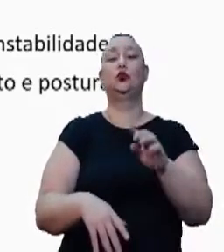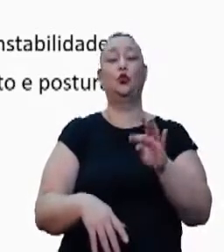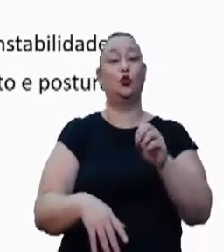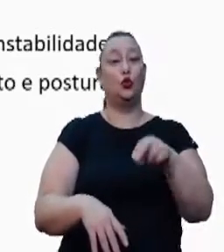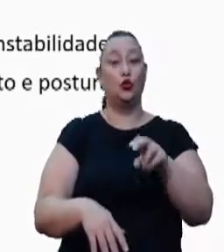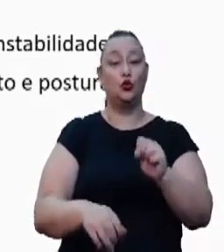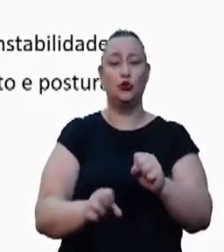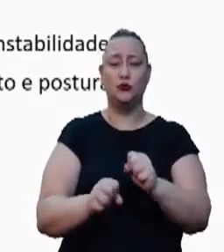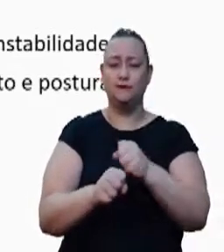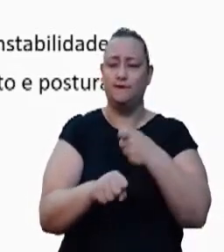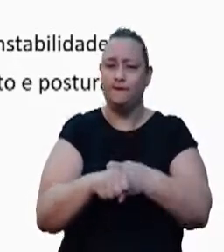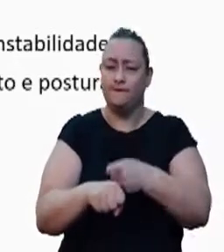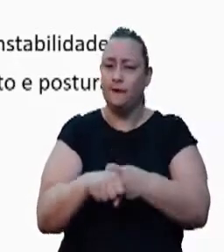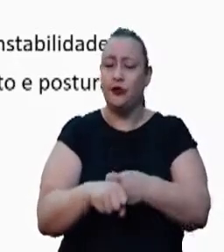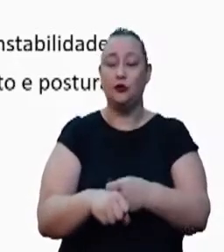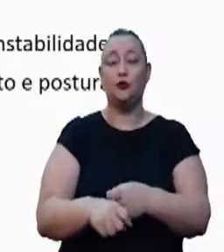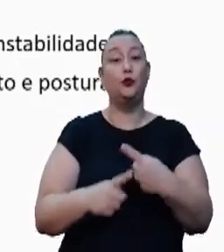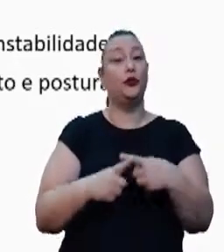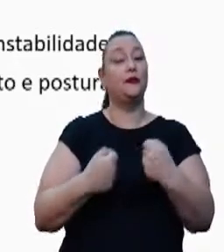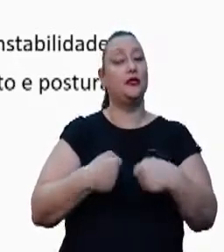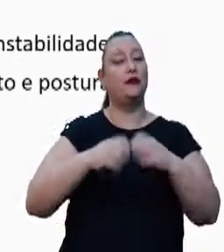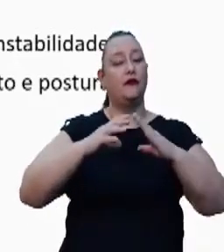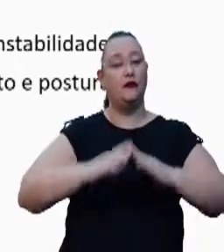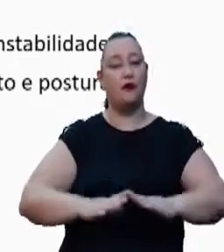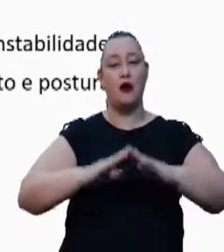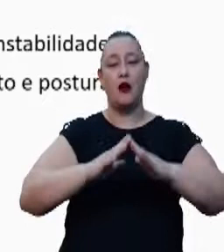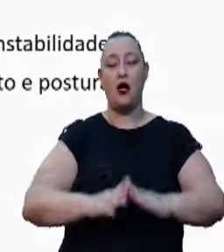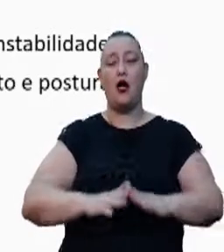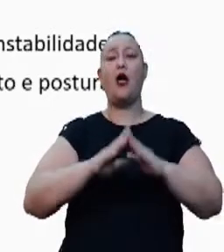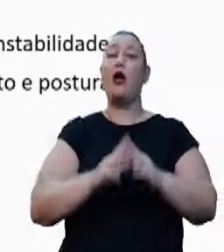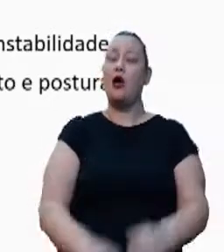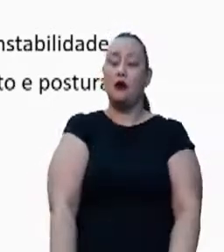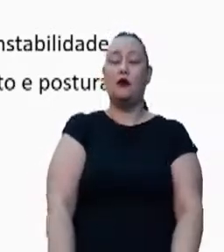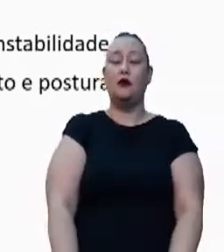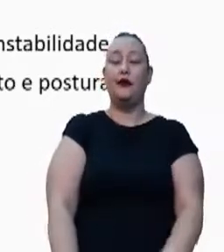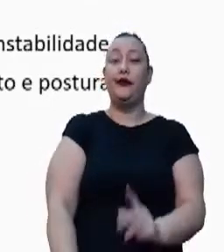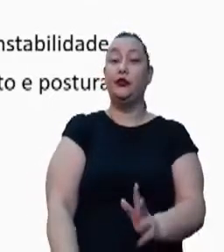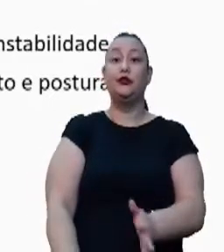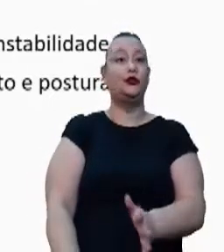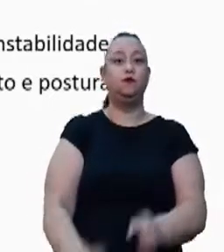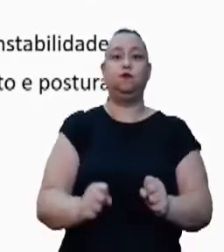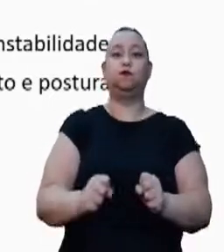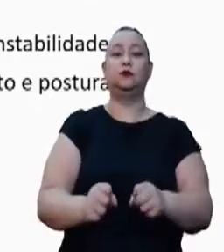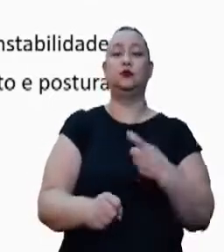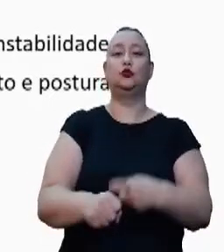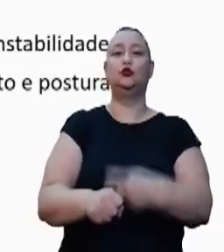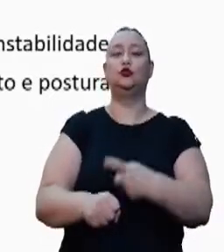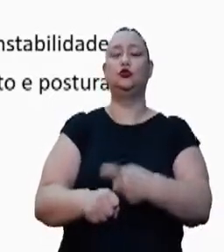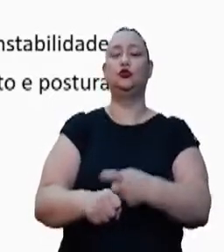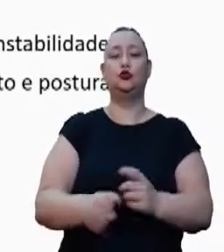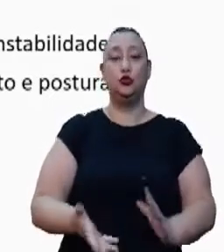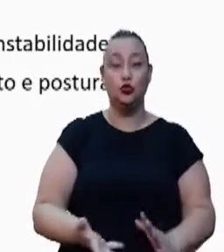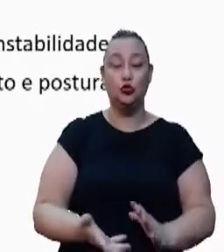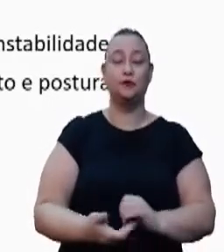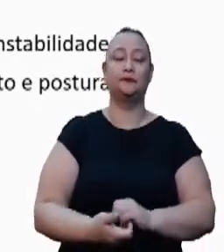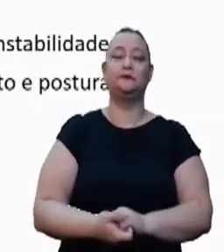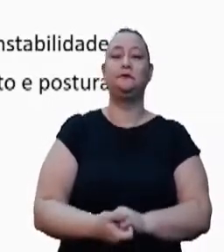de tensão do músculo em repouso, era um músculo que era para estar totalmente relaxado, ele já mantém um estímulo